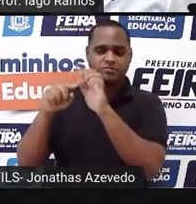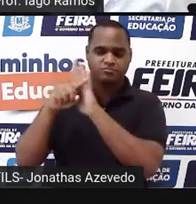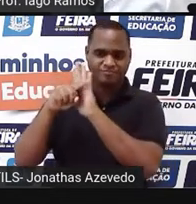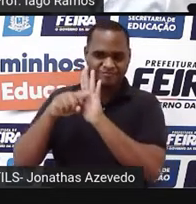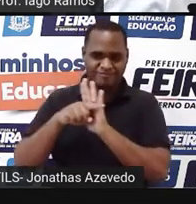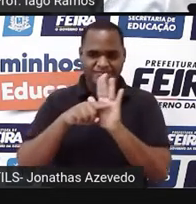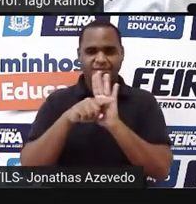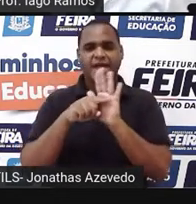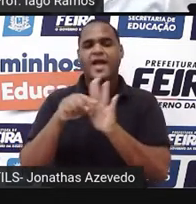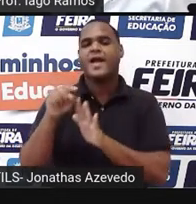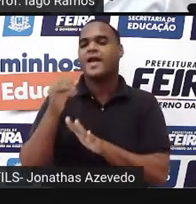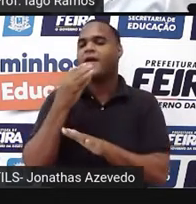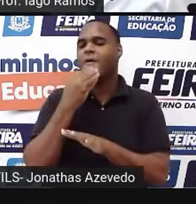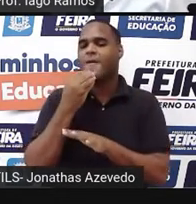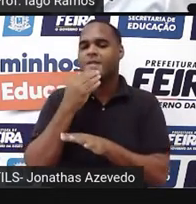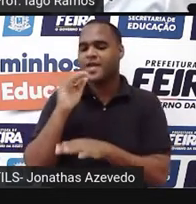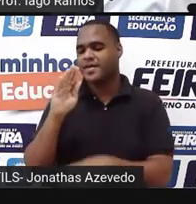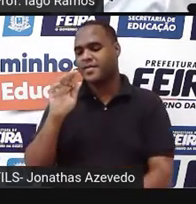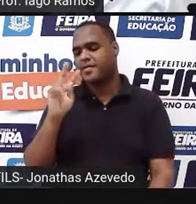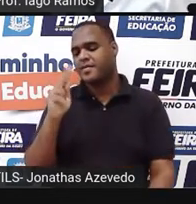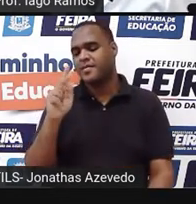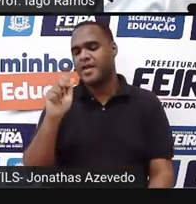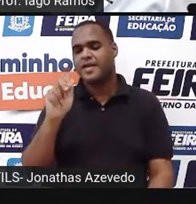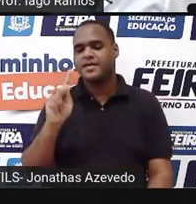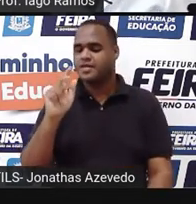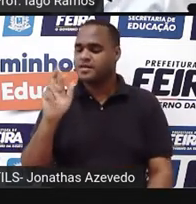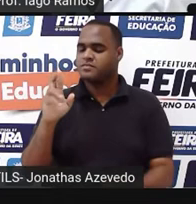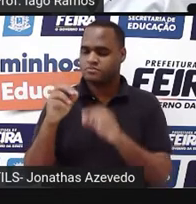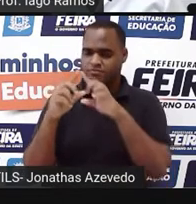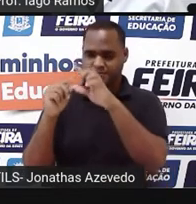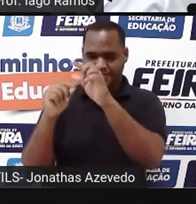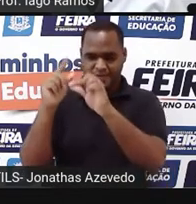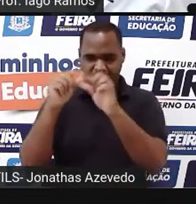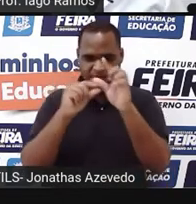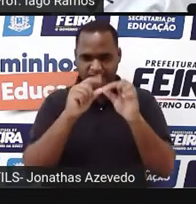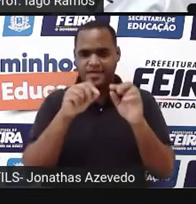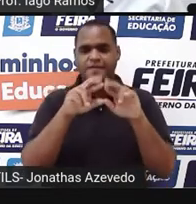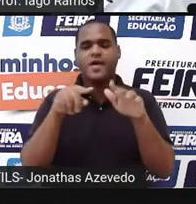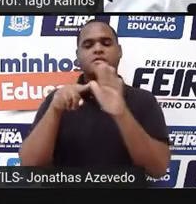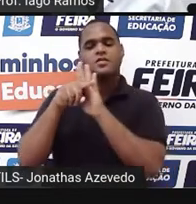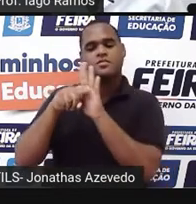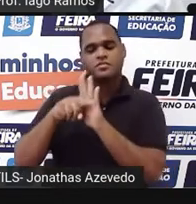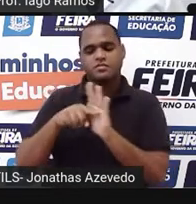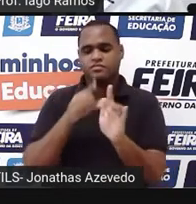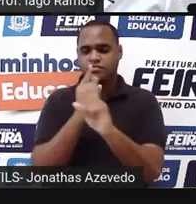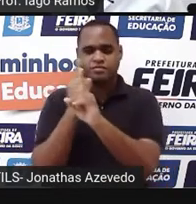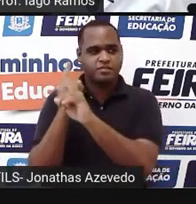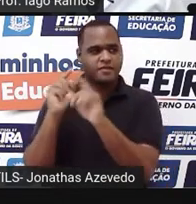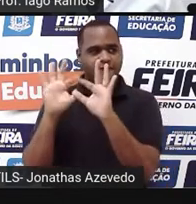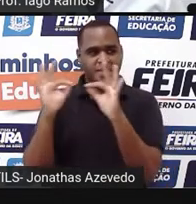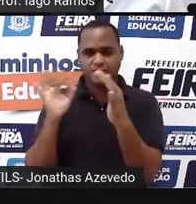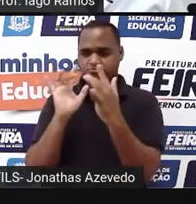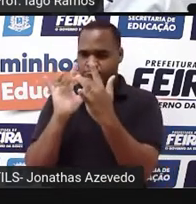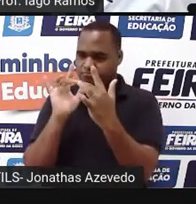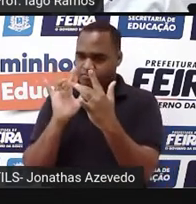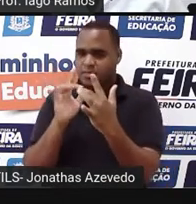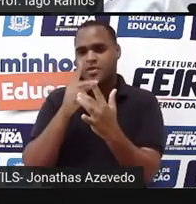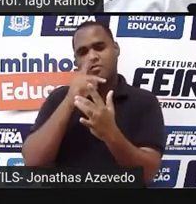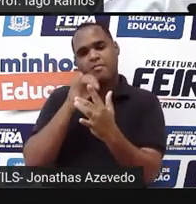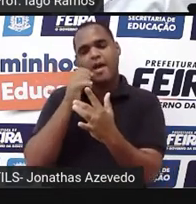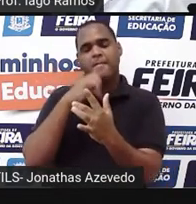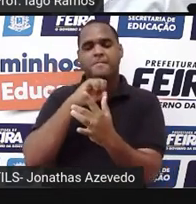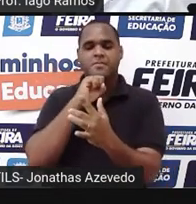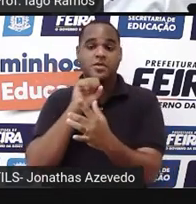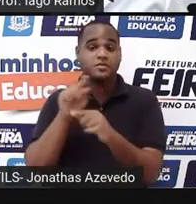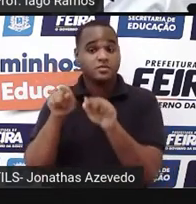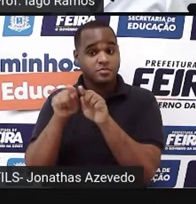Bhaskara, né? Ele também se tornou um astrólogo, né? Por influência aí familiar do pai e da mãe. E